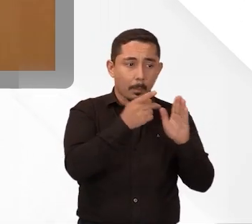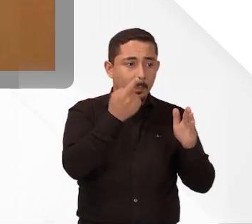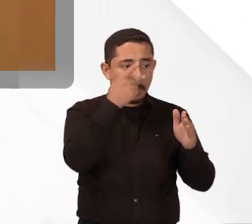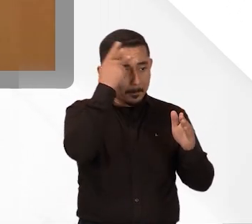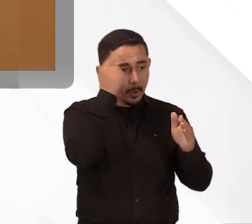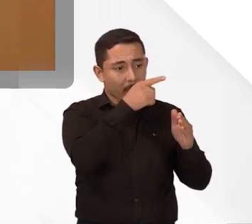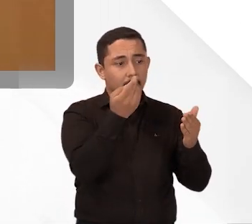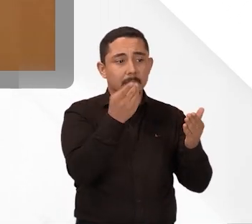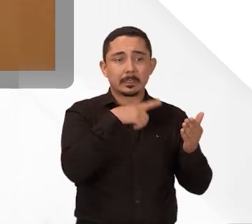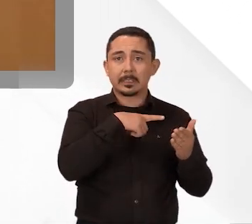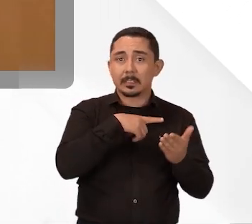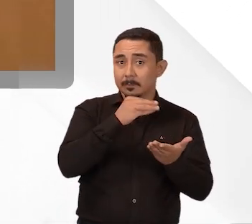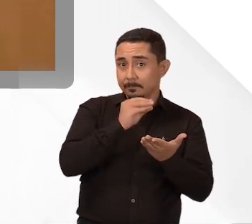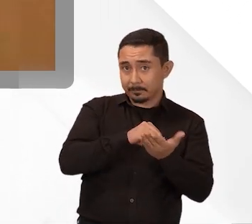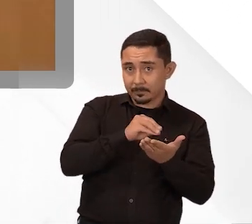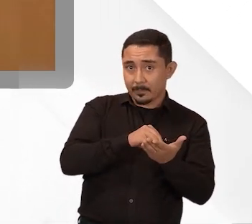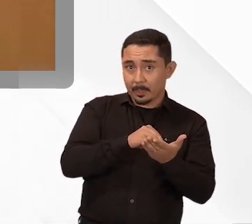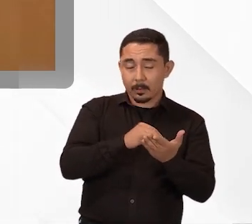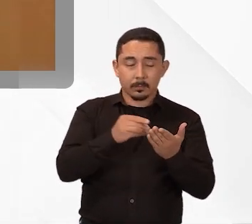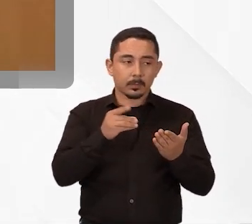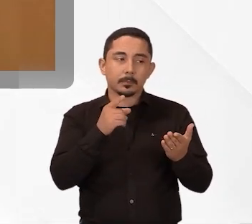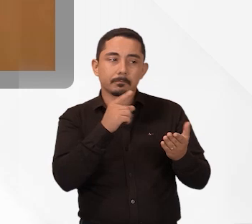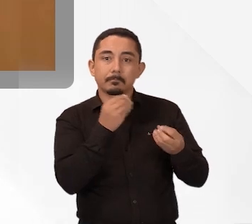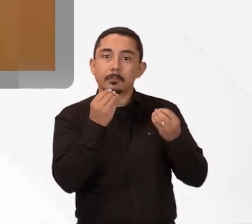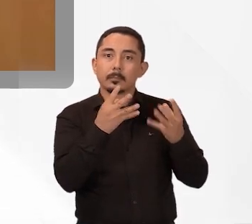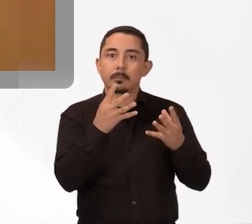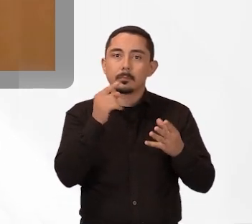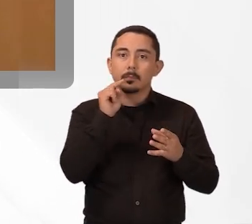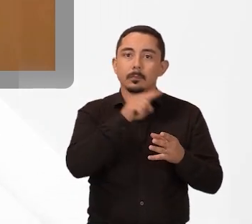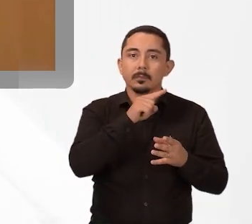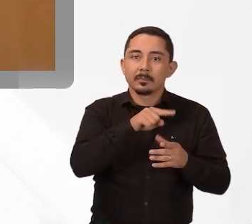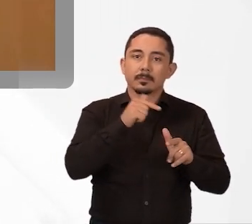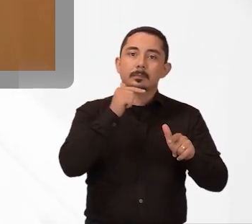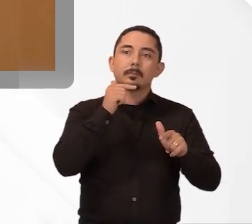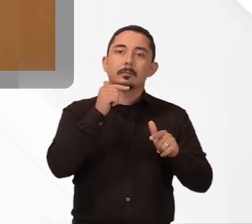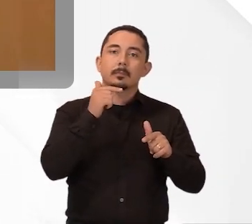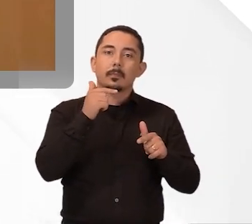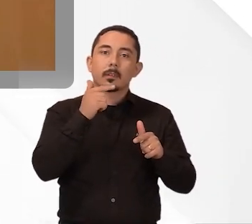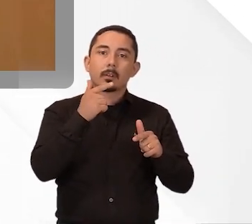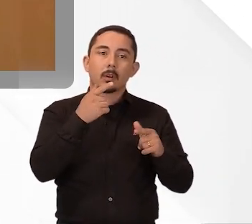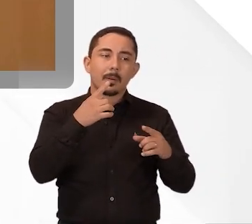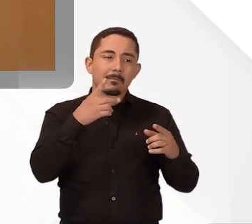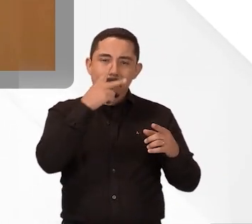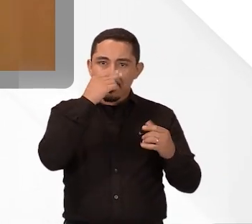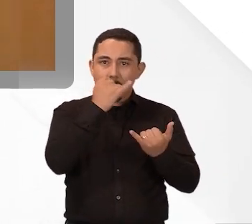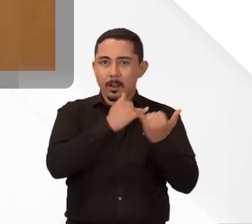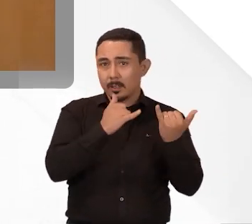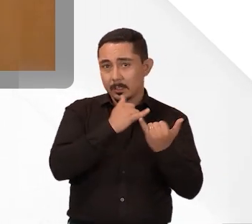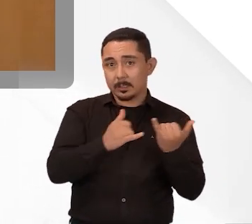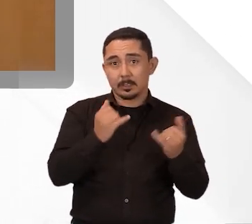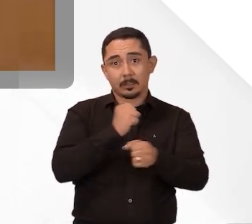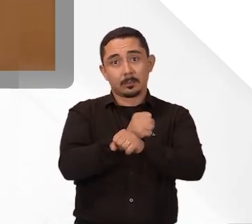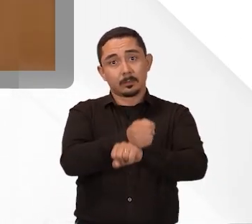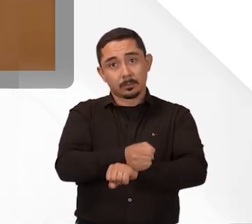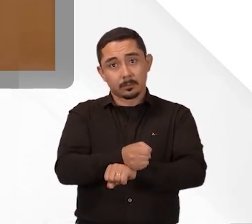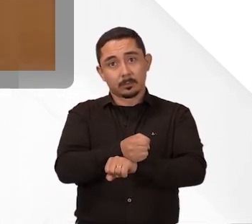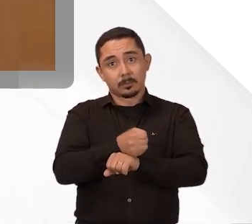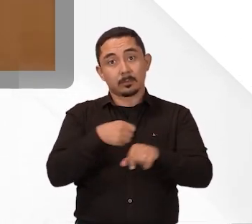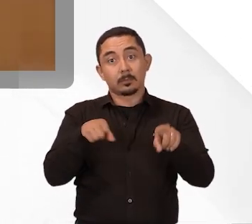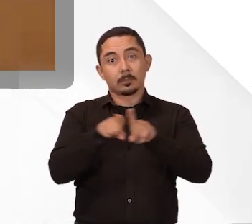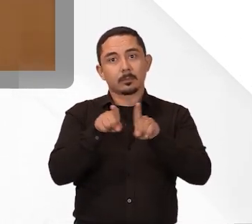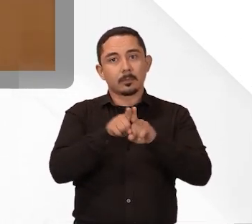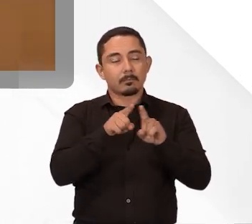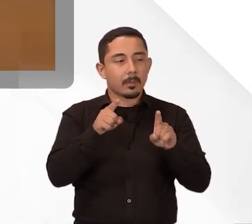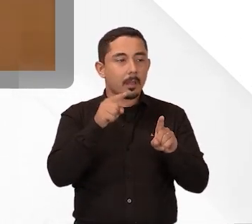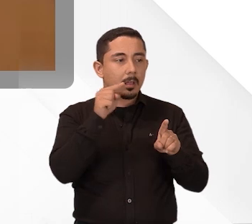de vulnerabilidade da vítima, com a finalidade de submetê-la a uma condição análoga de escravo e também